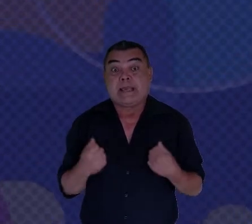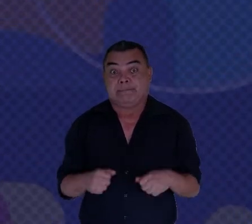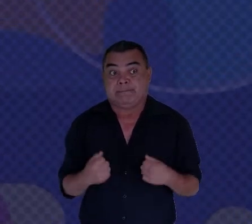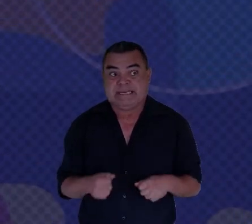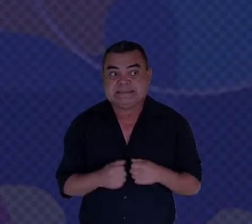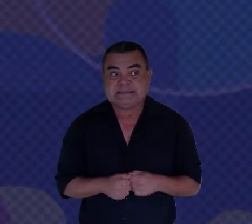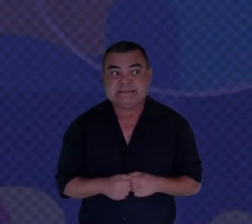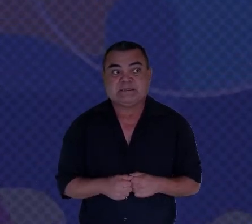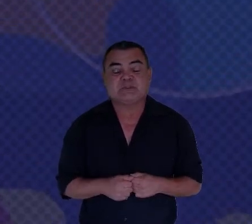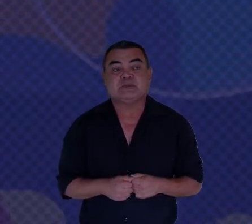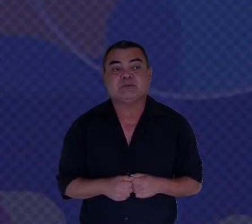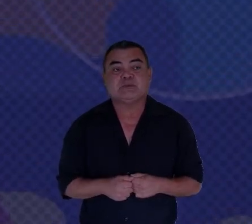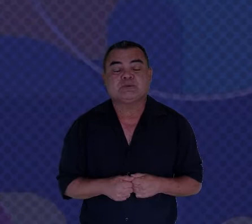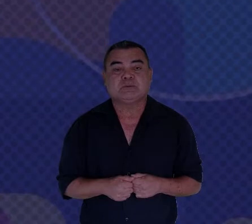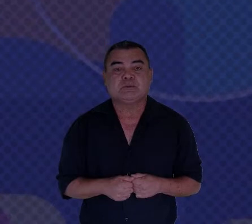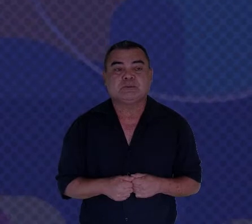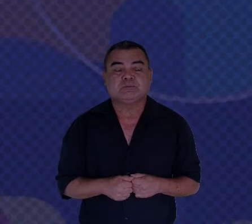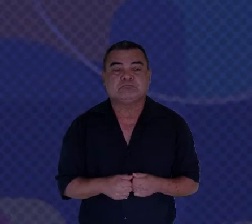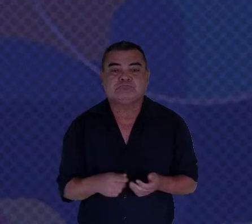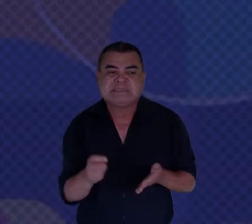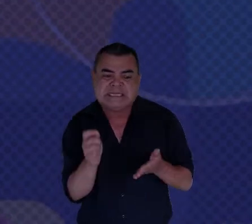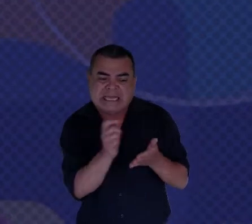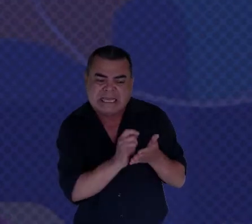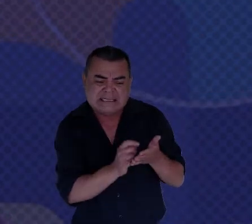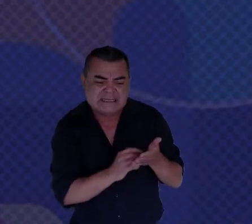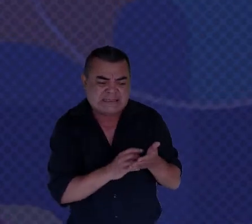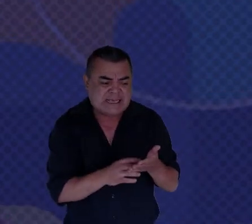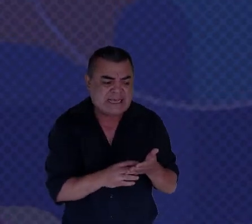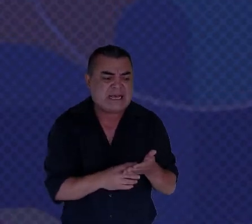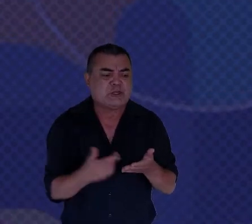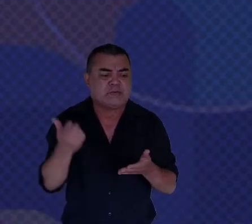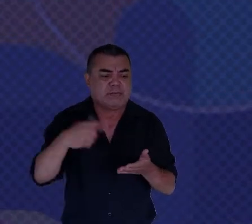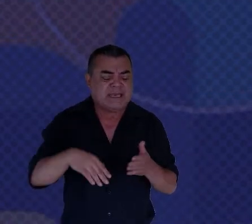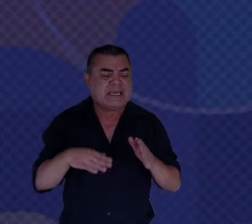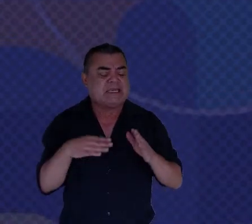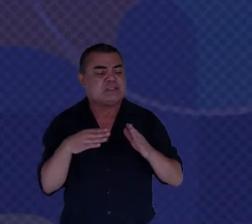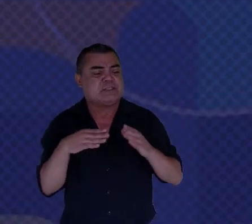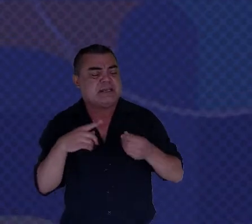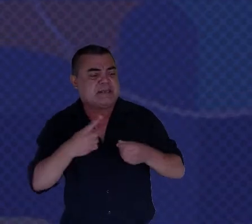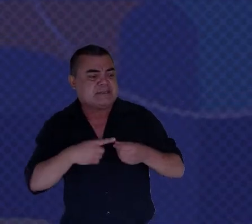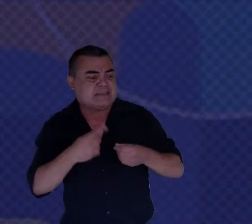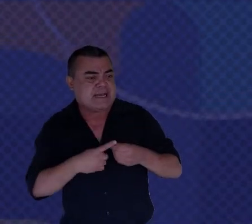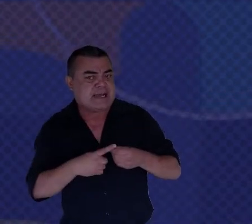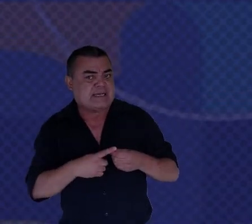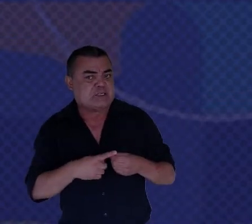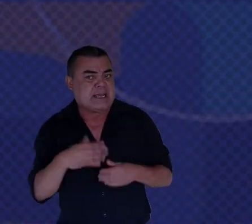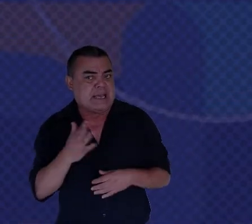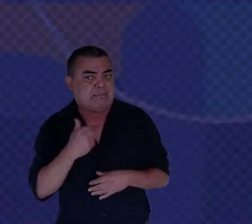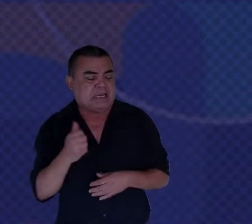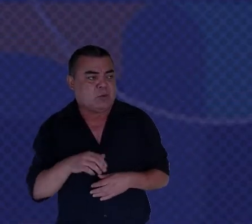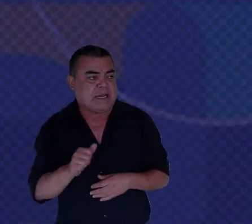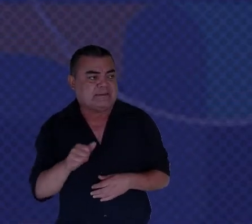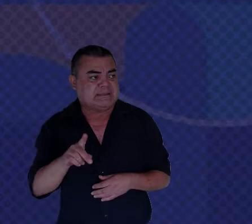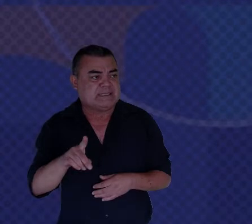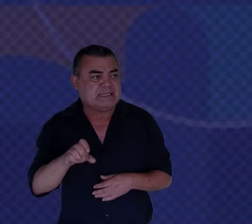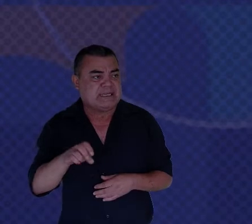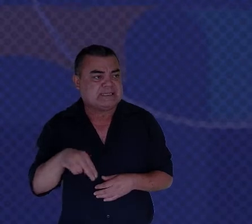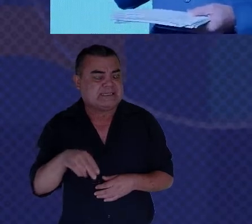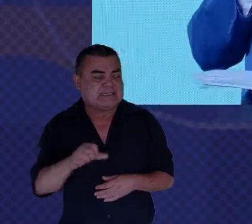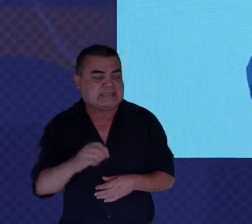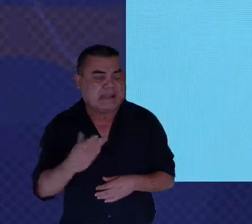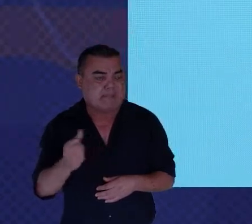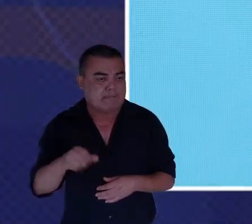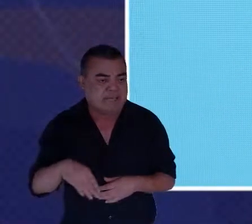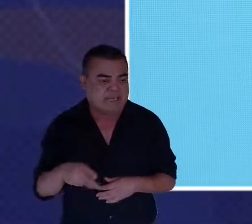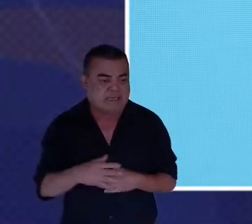preciso redesenhar as nossas cidades preciso permitir uma melhor adensamento mobilidade ativa o uso